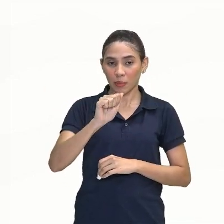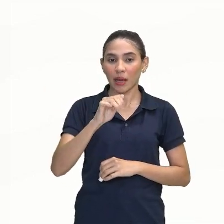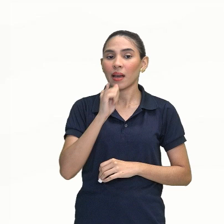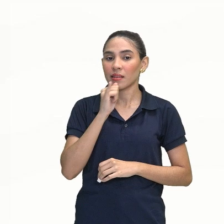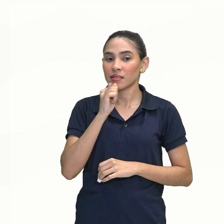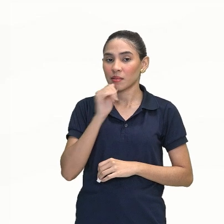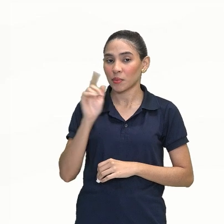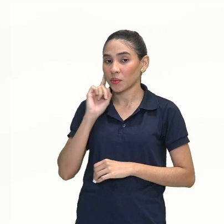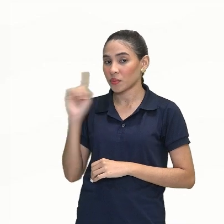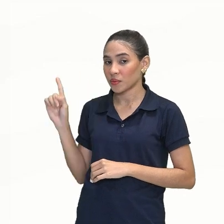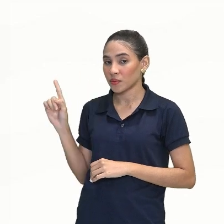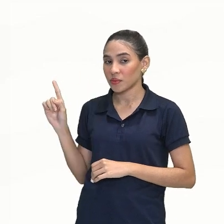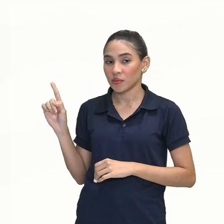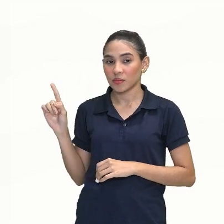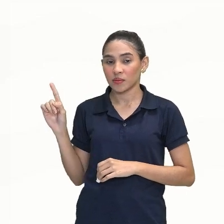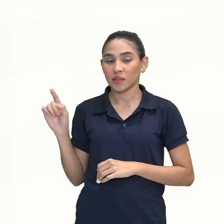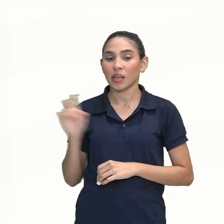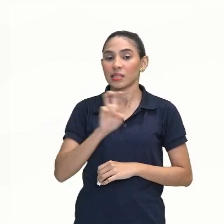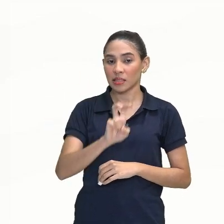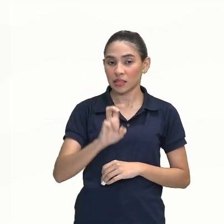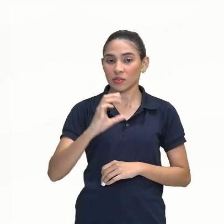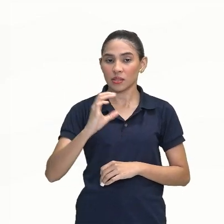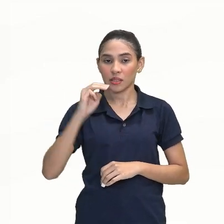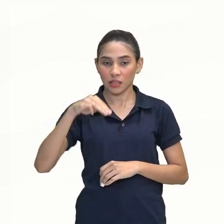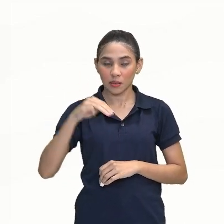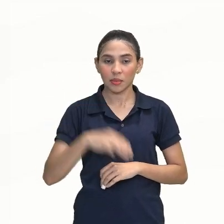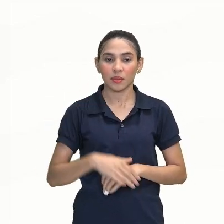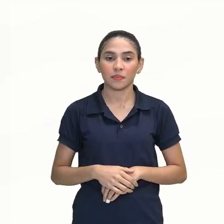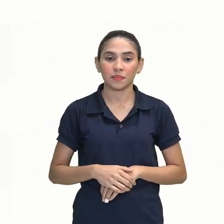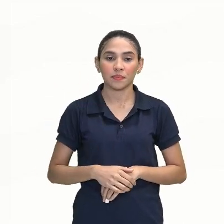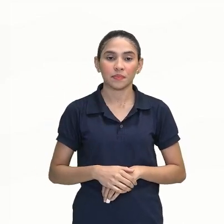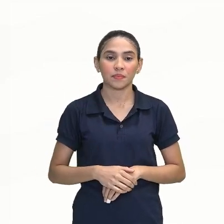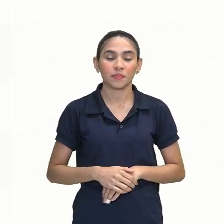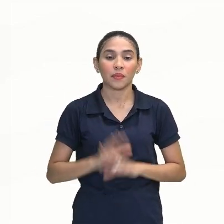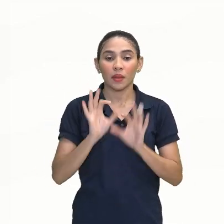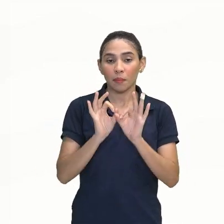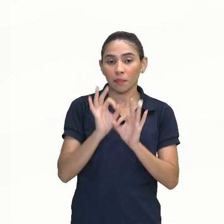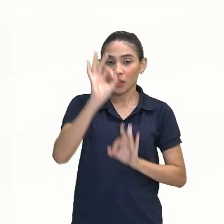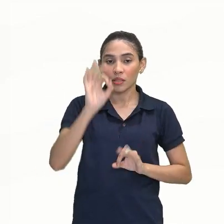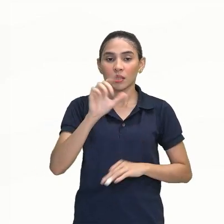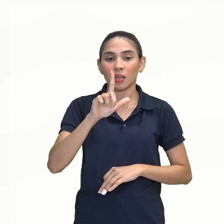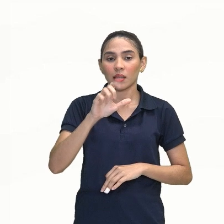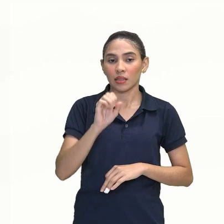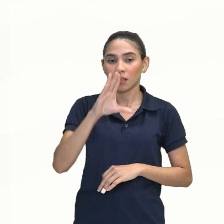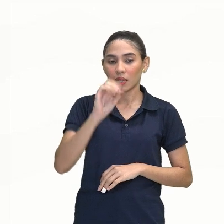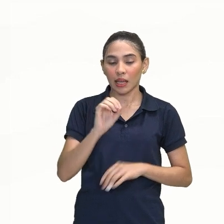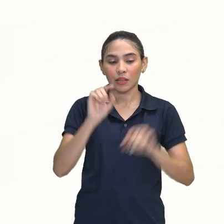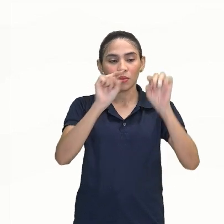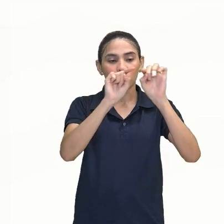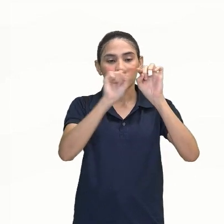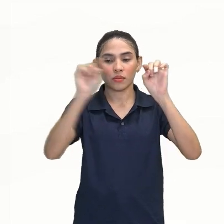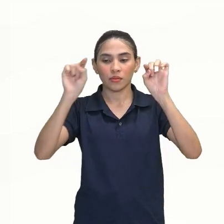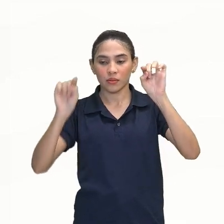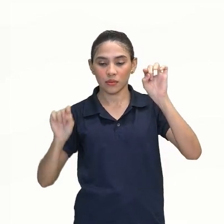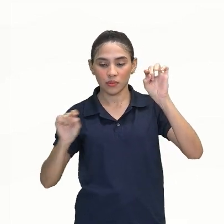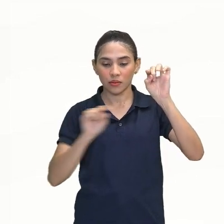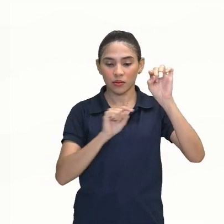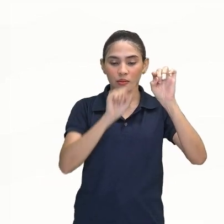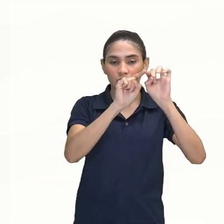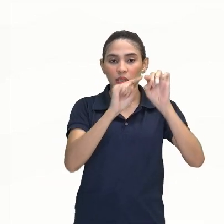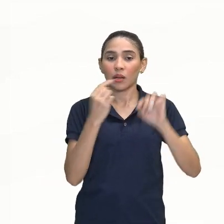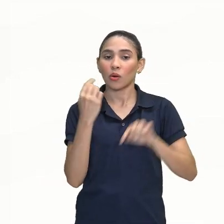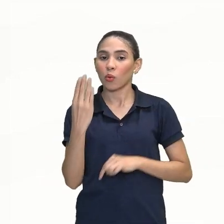colocar aqui 5 centímetros. A medida do seu lado, eu vou dizer que é